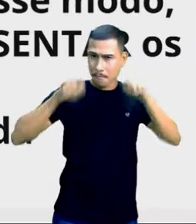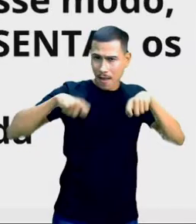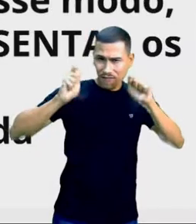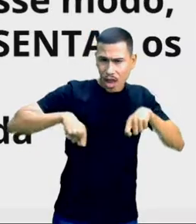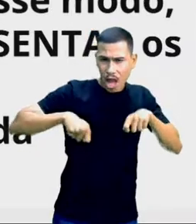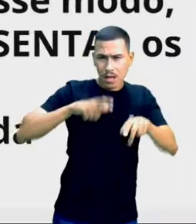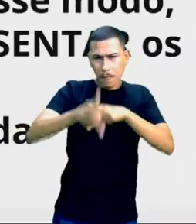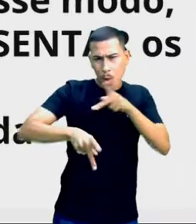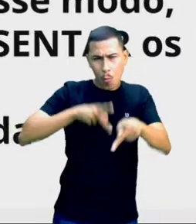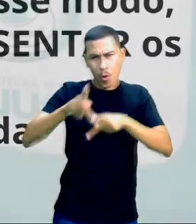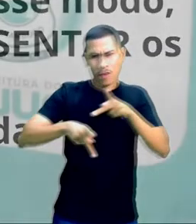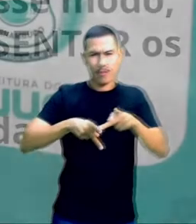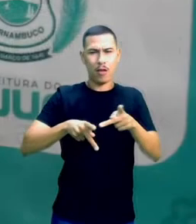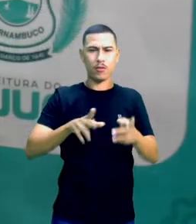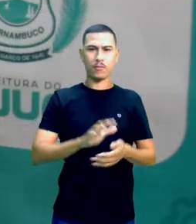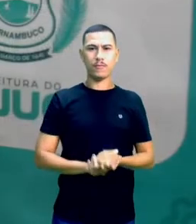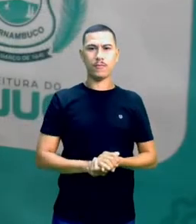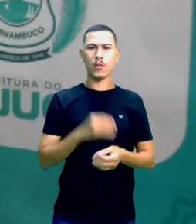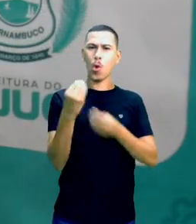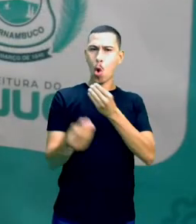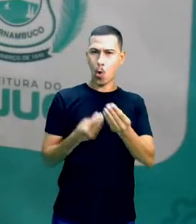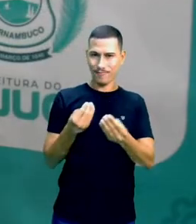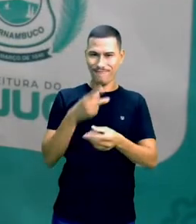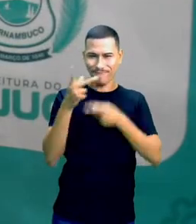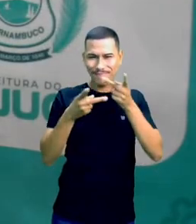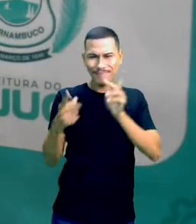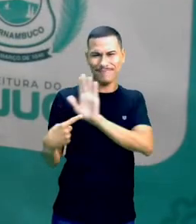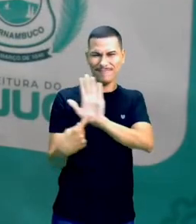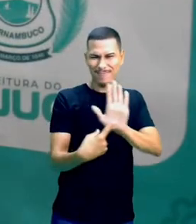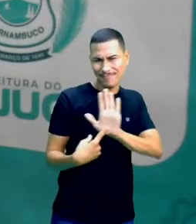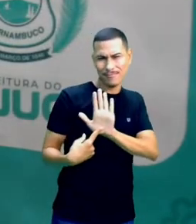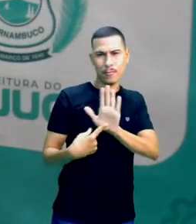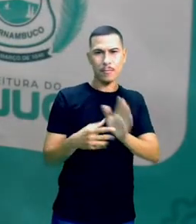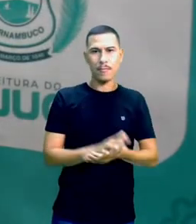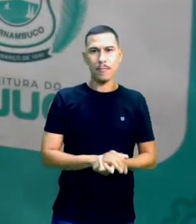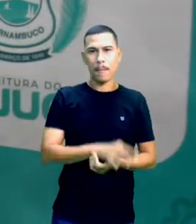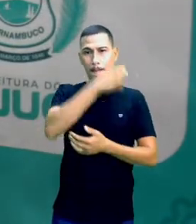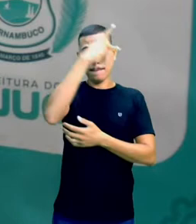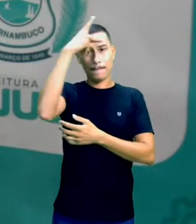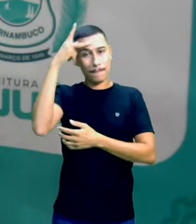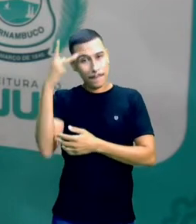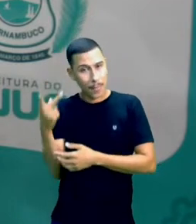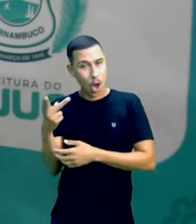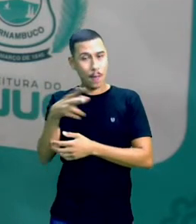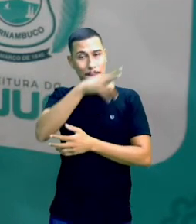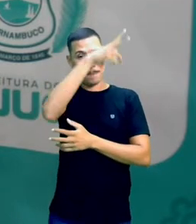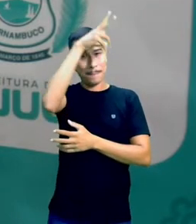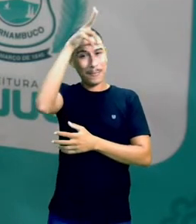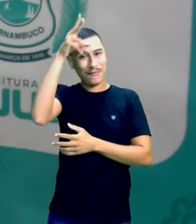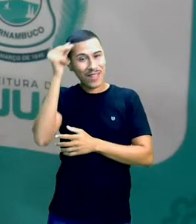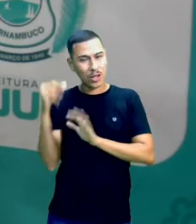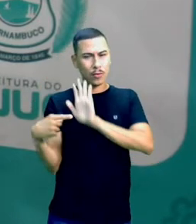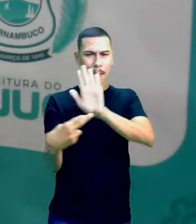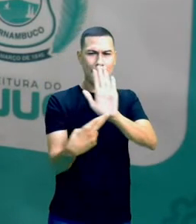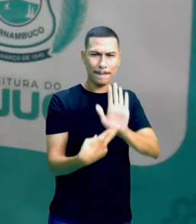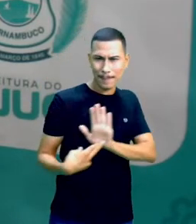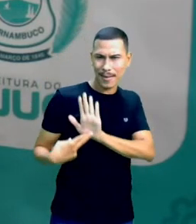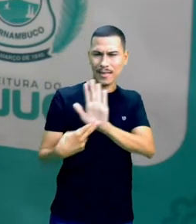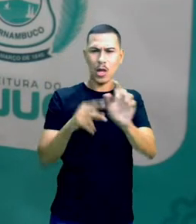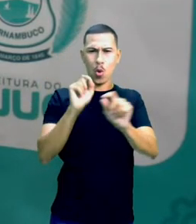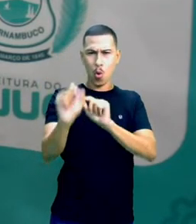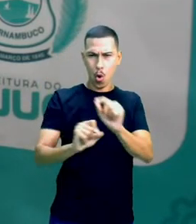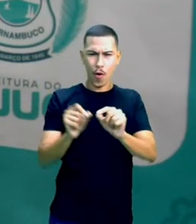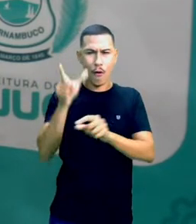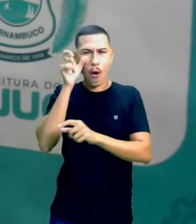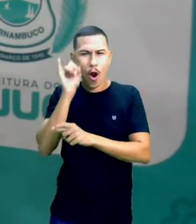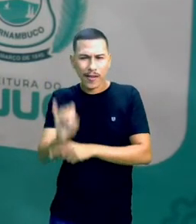da população. Como eu falei para vocês, aqui, o prefeito, ou seja, a nossa prefeita, precisa representar os